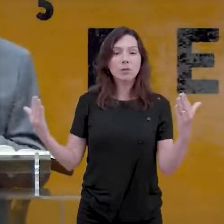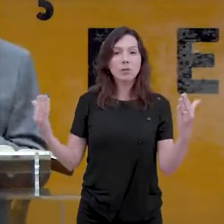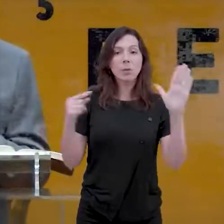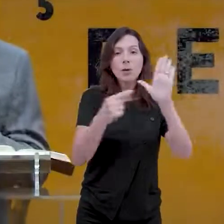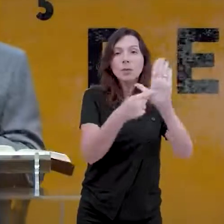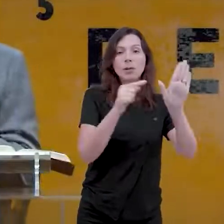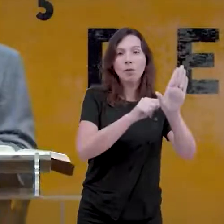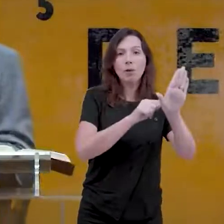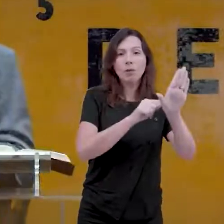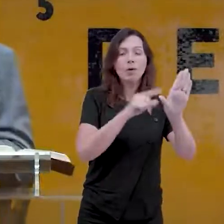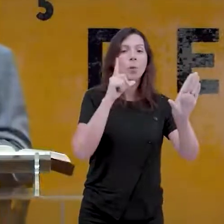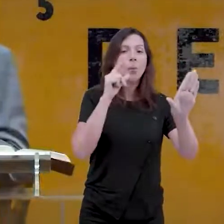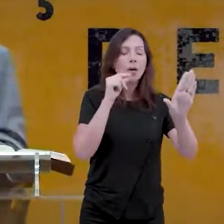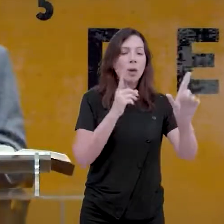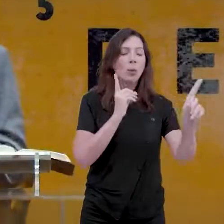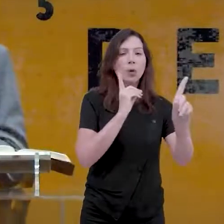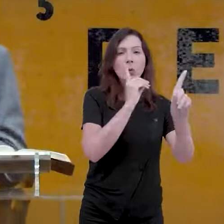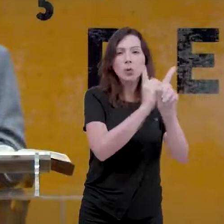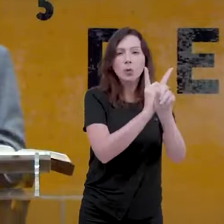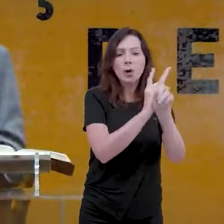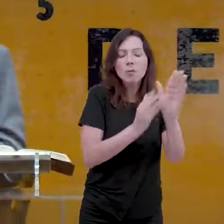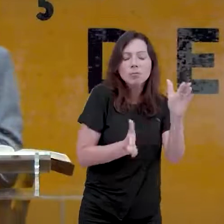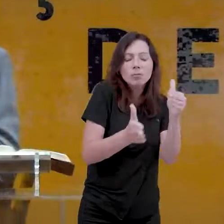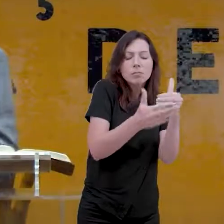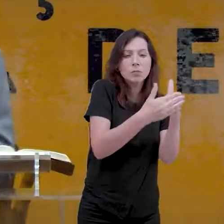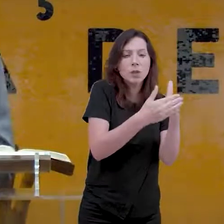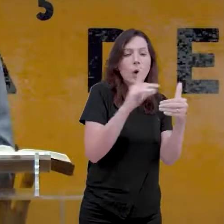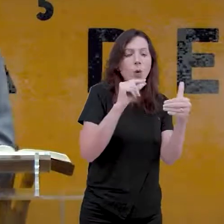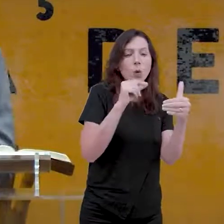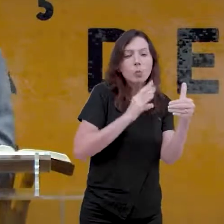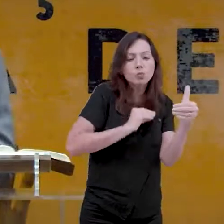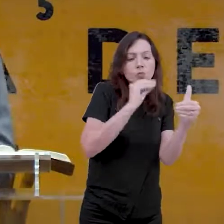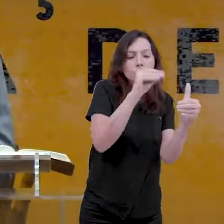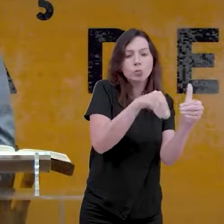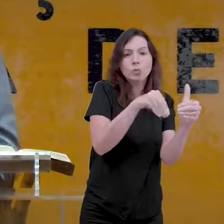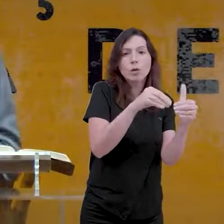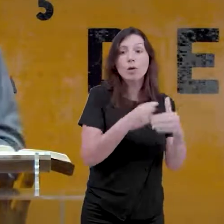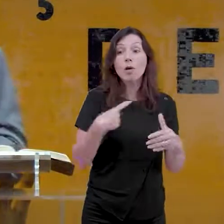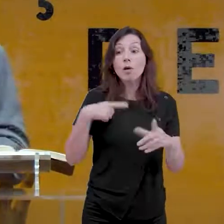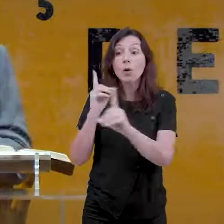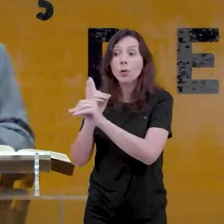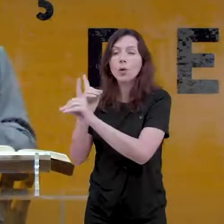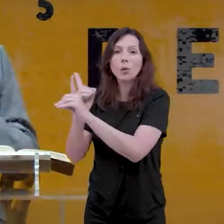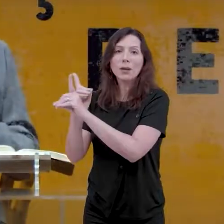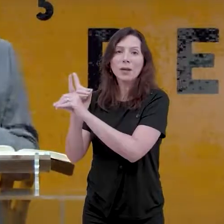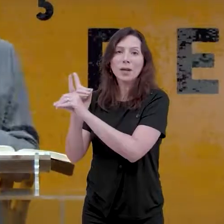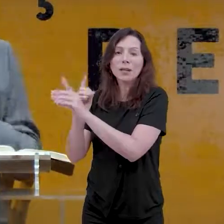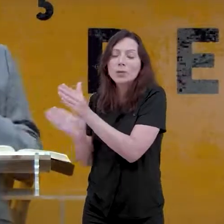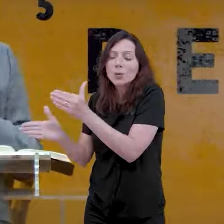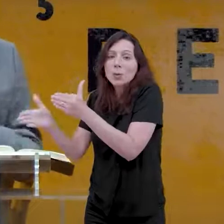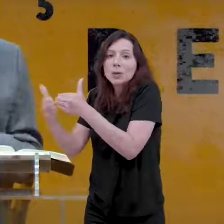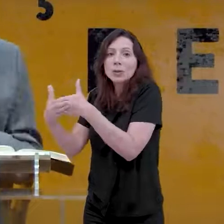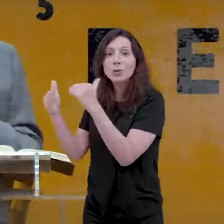como o pardal e a andorinha encontraram abrigo para os seus filhotes, o salmista está dizendo: eu encontrei